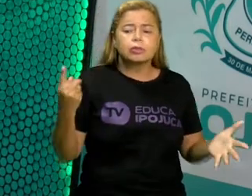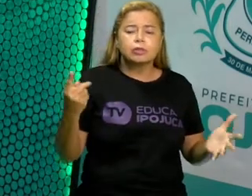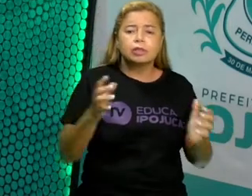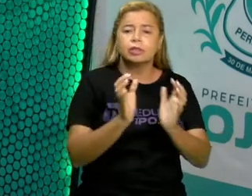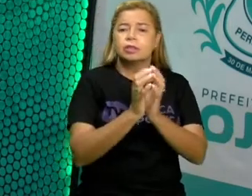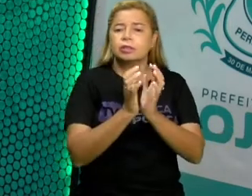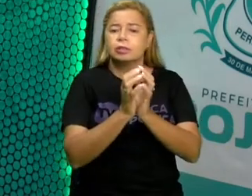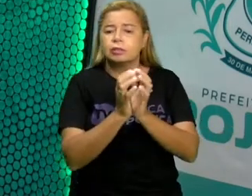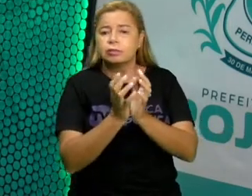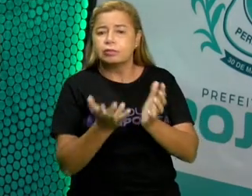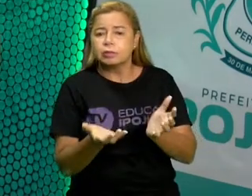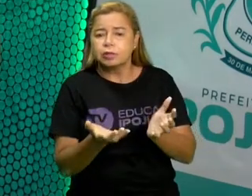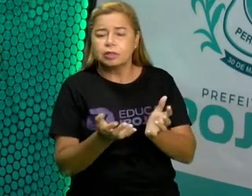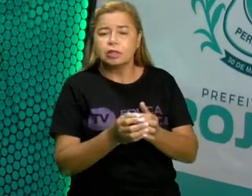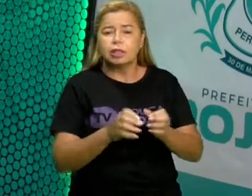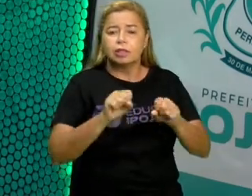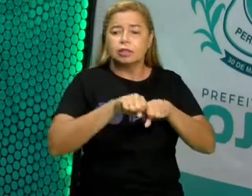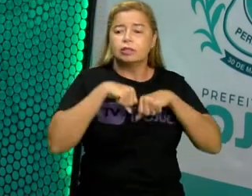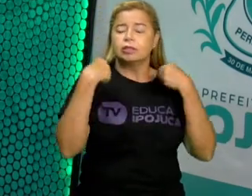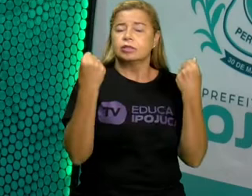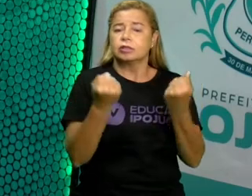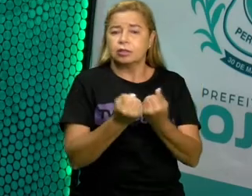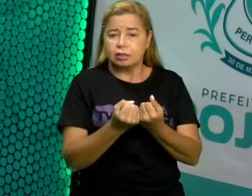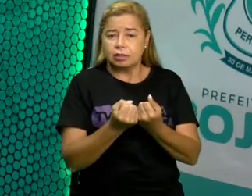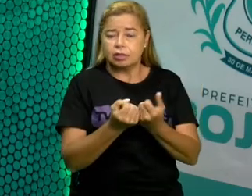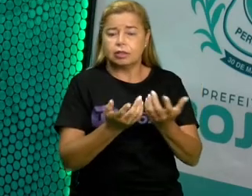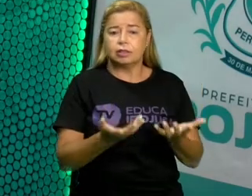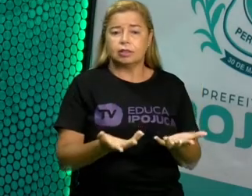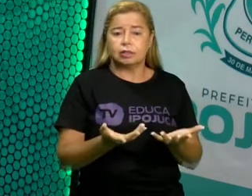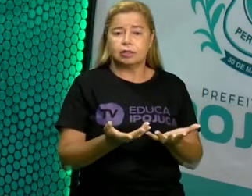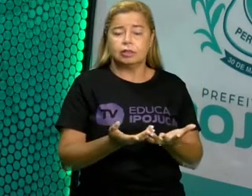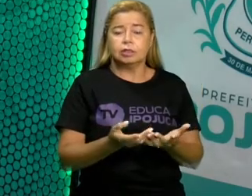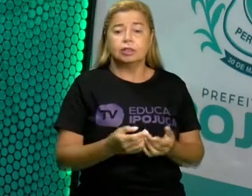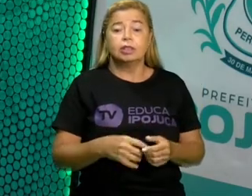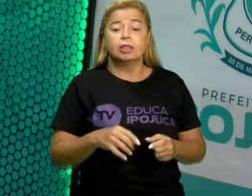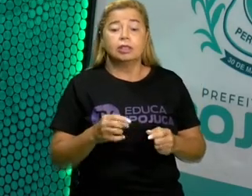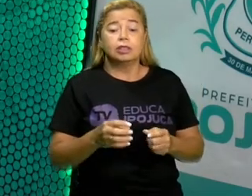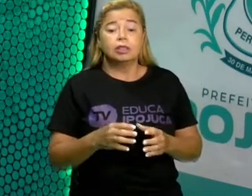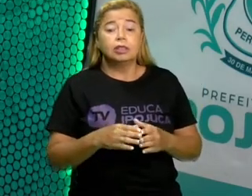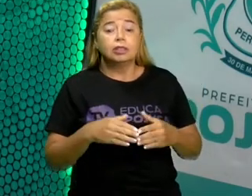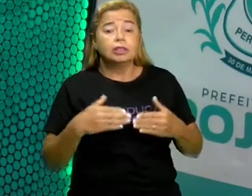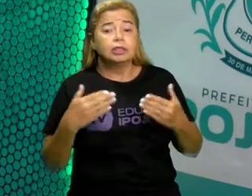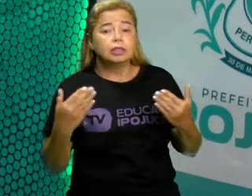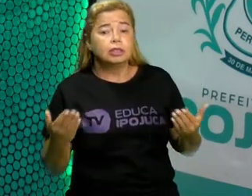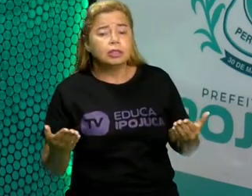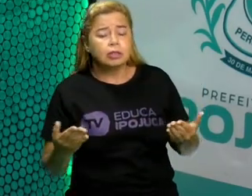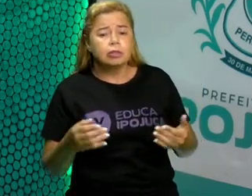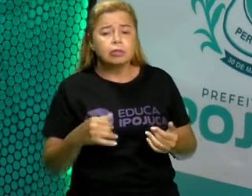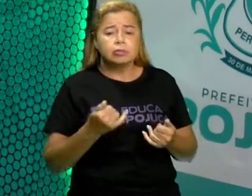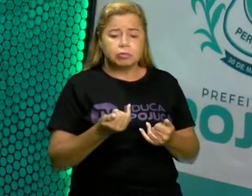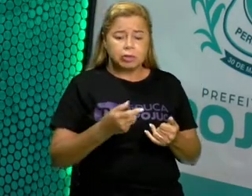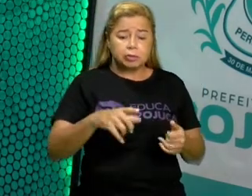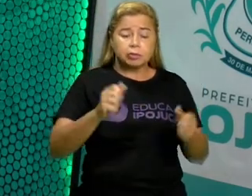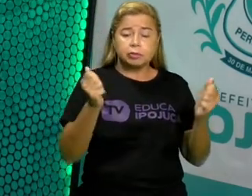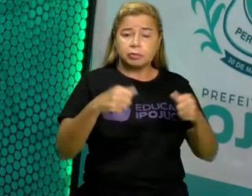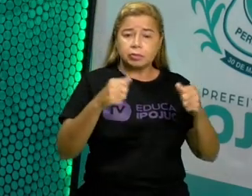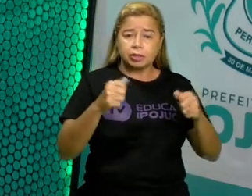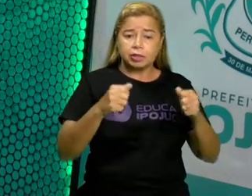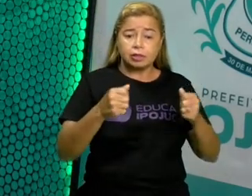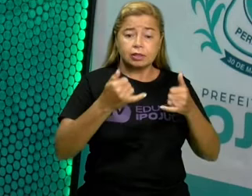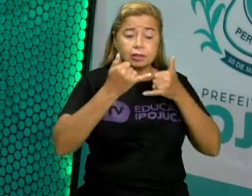comunidade na nossa sociedade porque porque eles primos isolados sem nenhuma